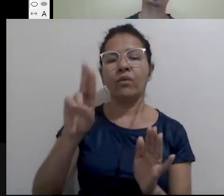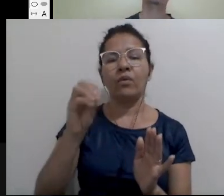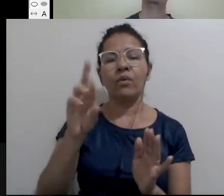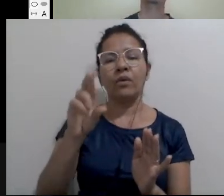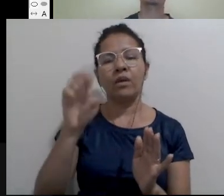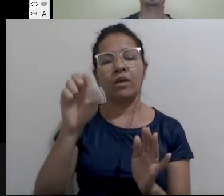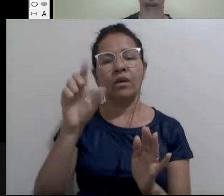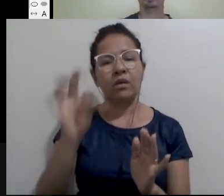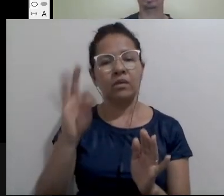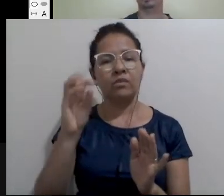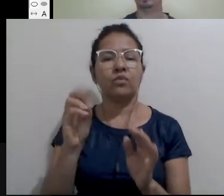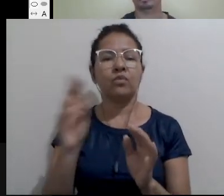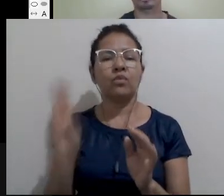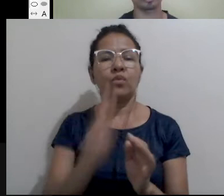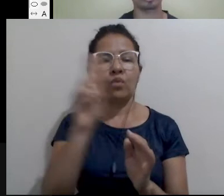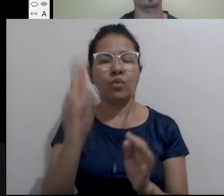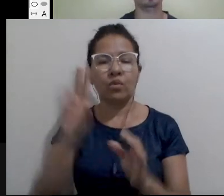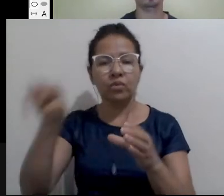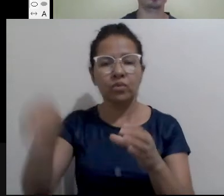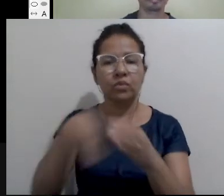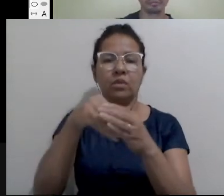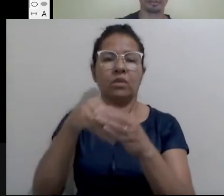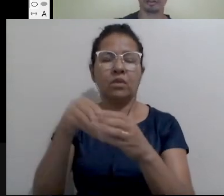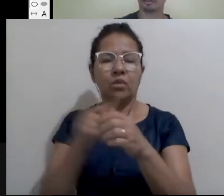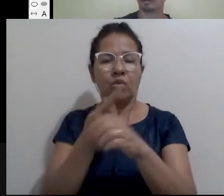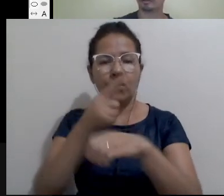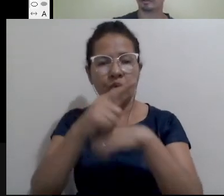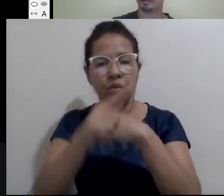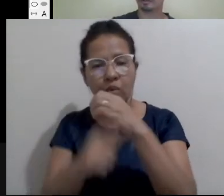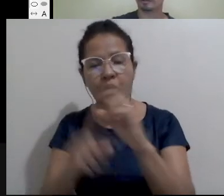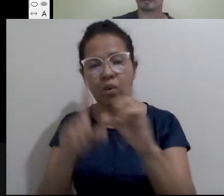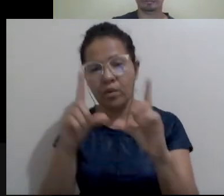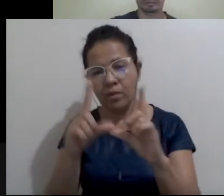par de elétrons um orbital desse, sp3d2.